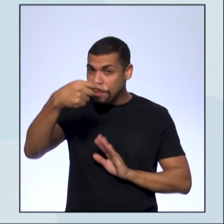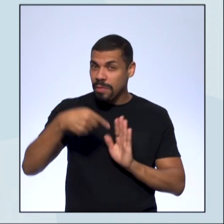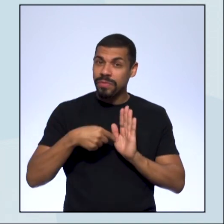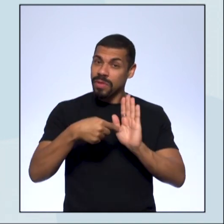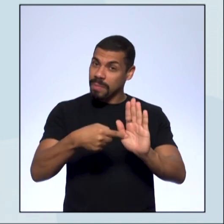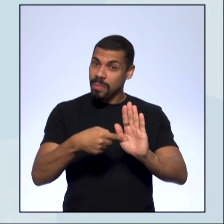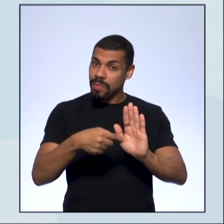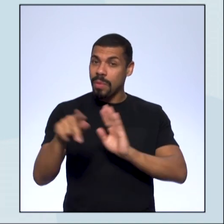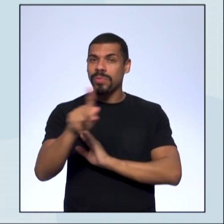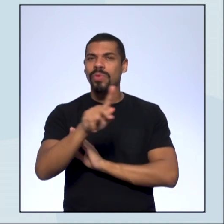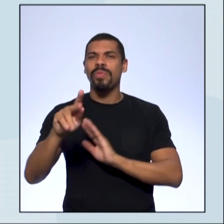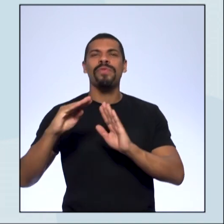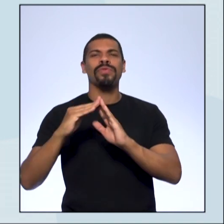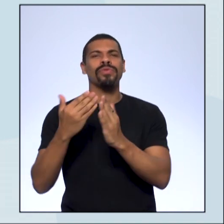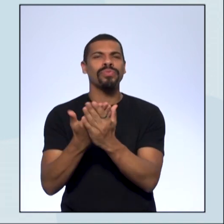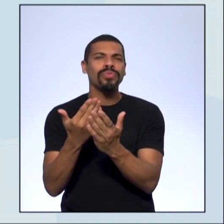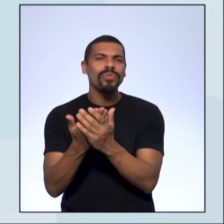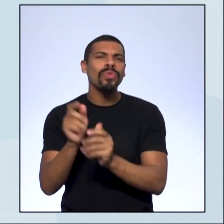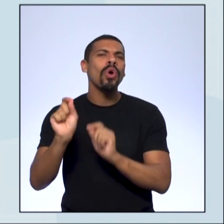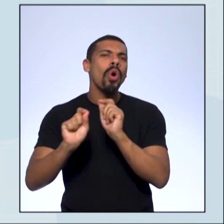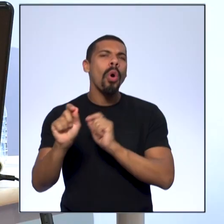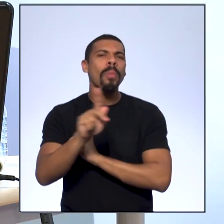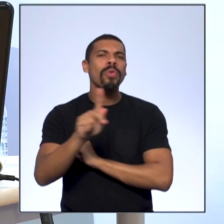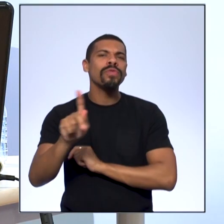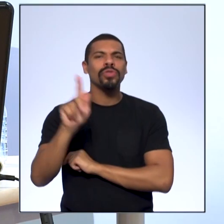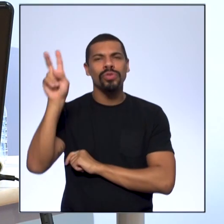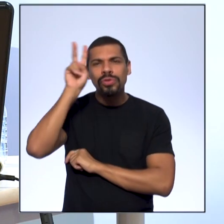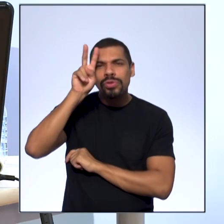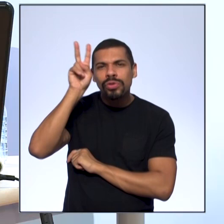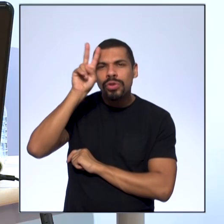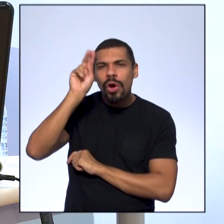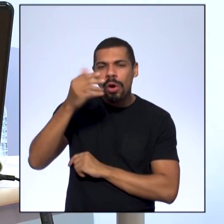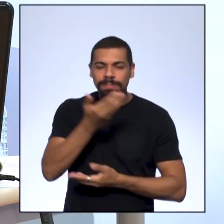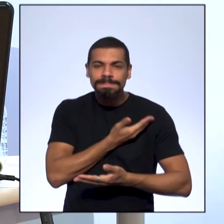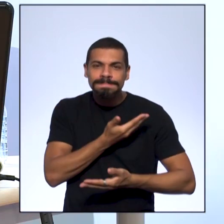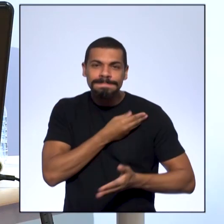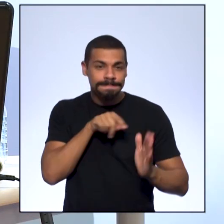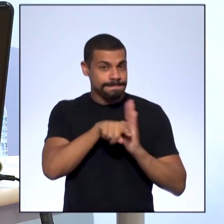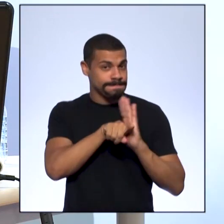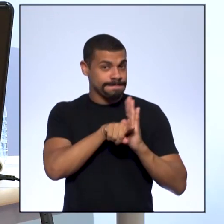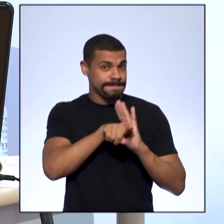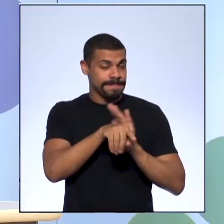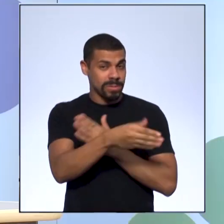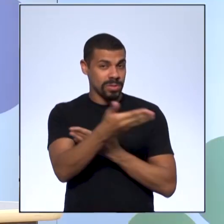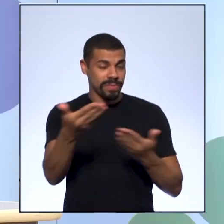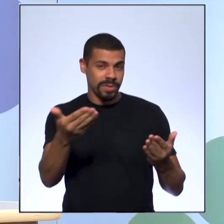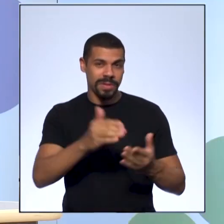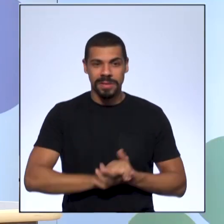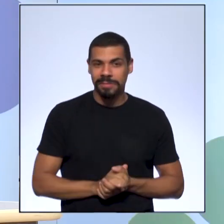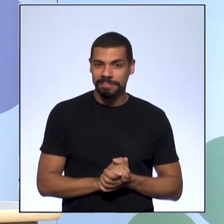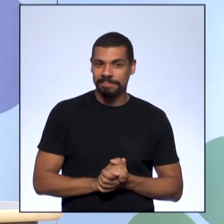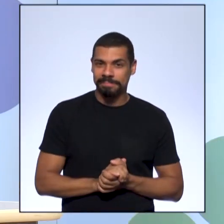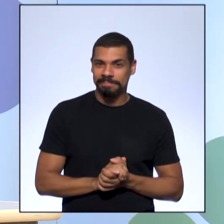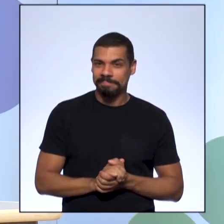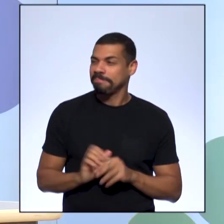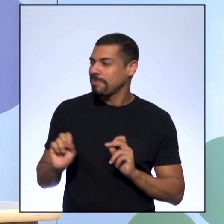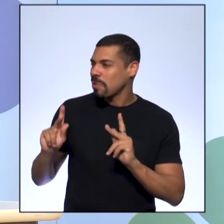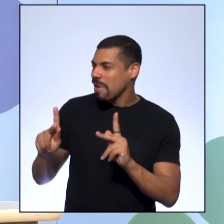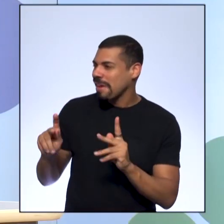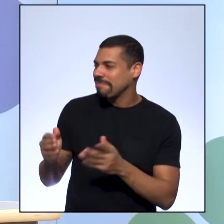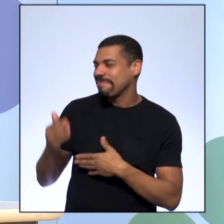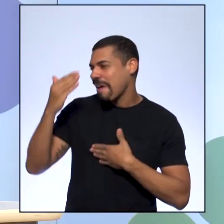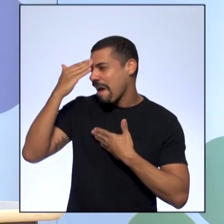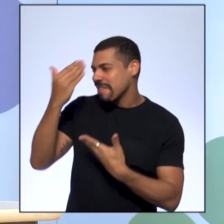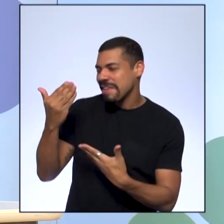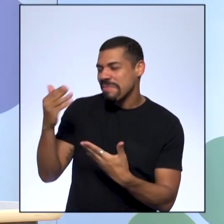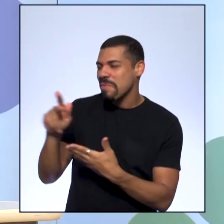de história e os seus colegas de turma o resultado da pesquisa de vocês. Ok, agradecemos, professora Luíse, por